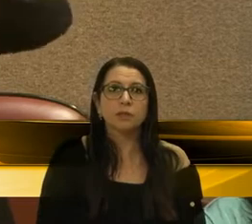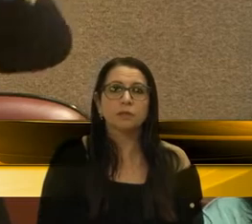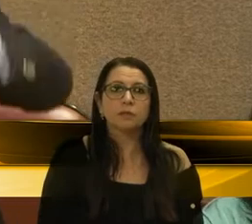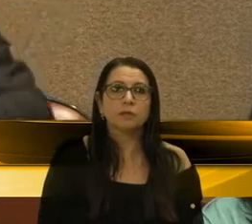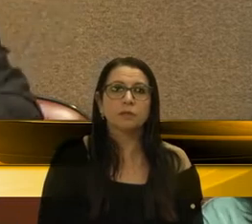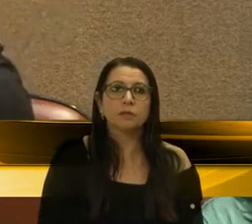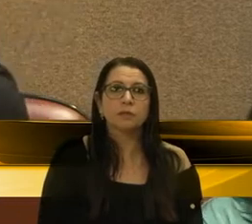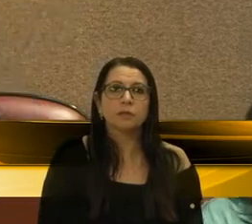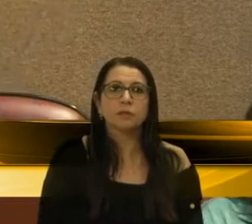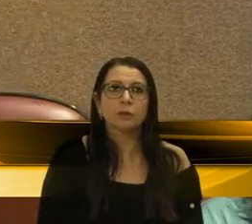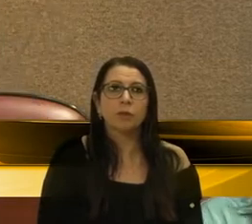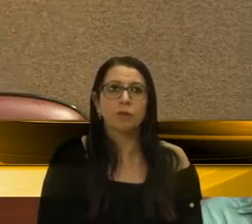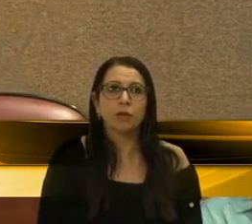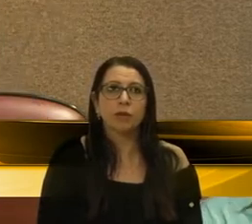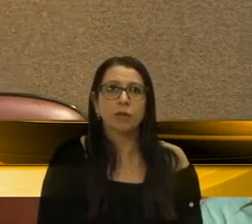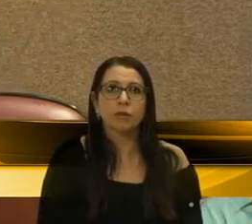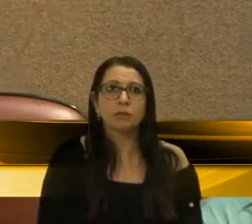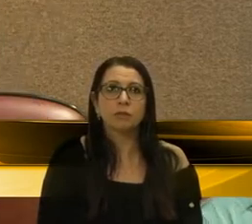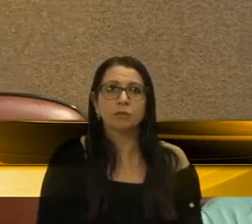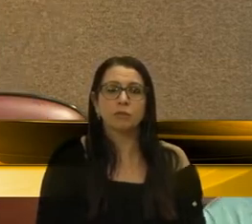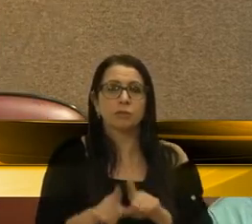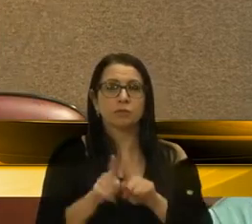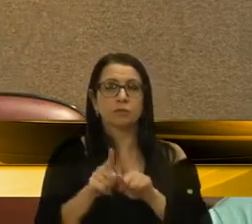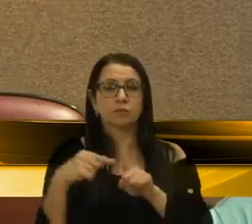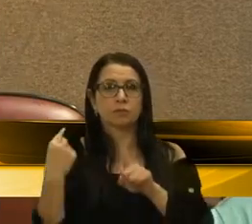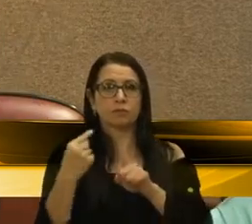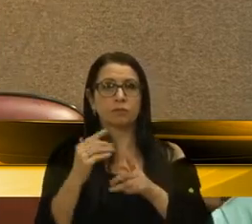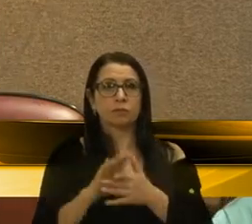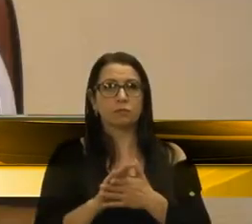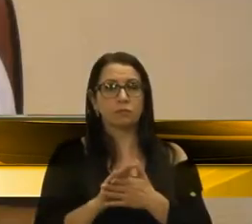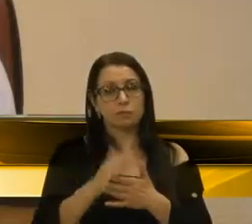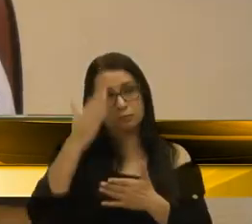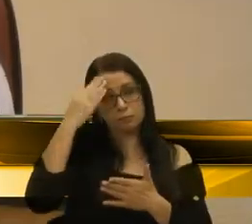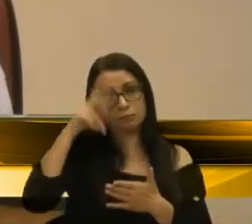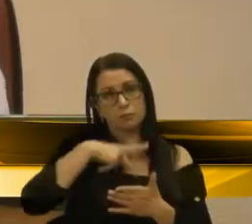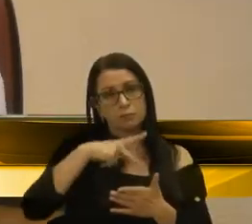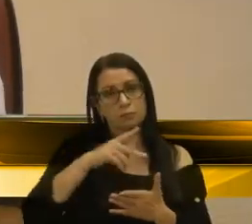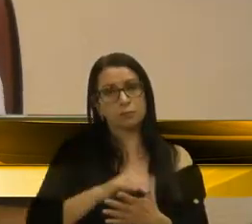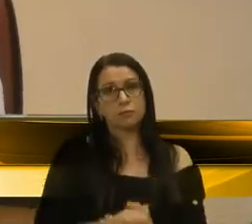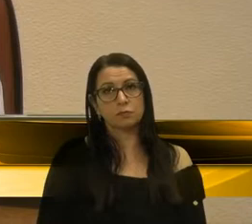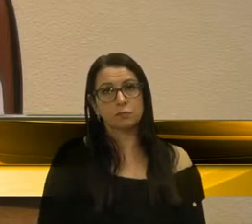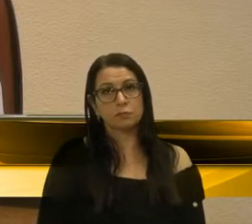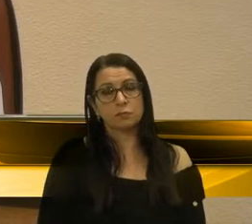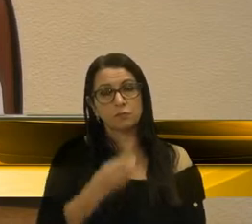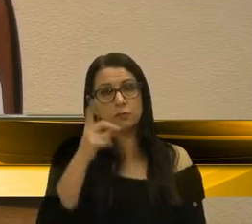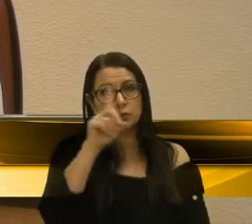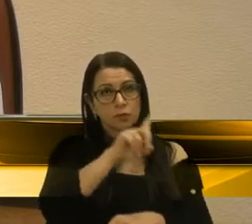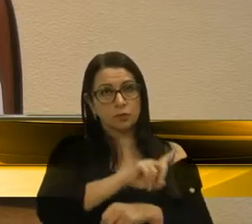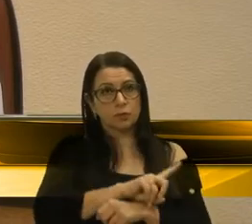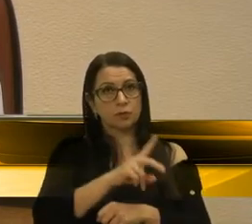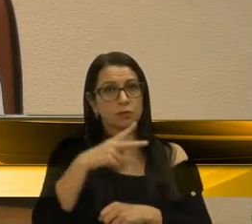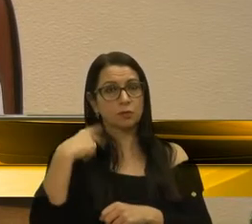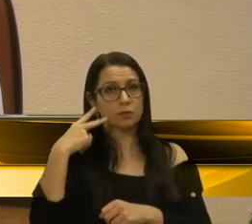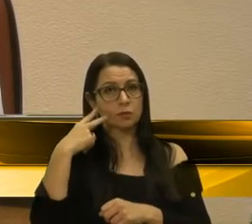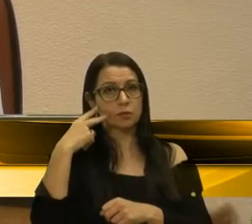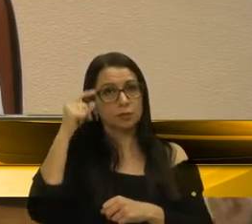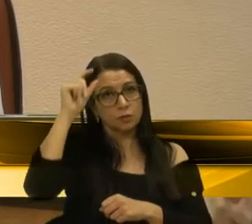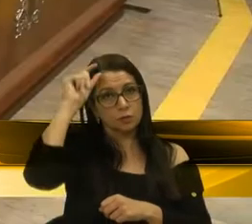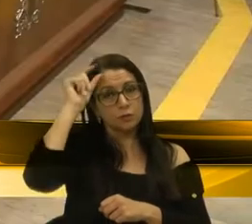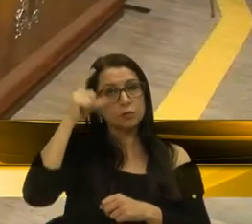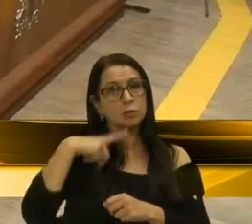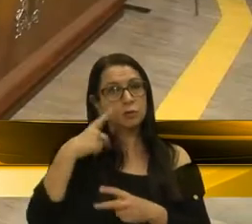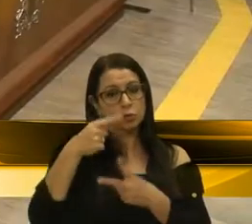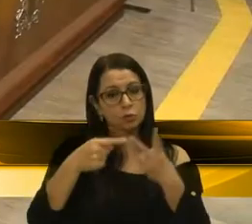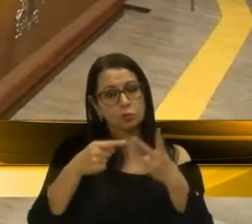Vereadora sem usar Paula. o dinheiro da Câmara de Vereadores. Obrigado, senhor presidente. Bom dia, vereador Chico. Eu tenho